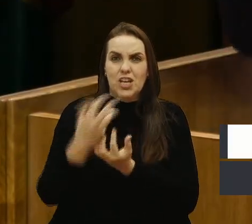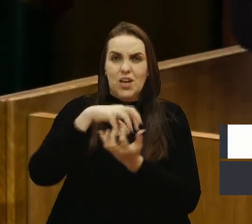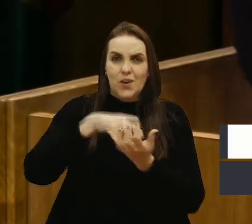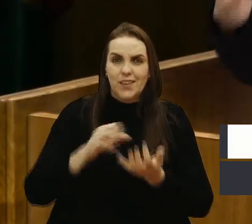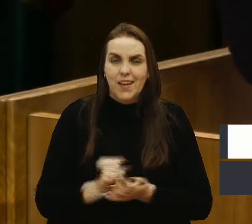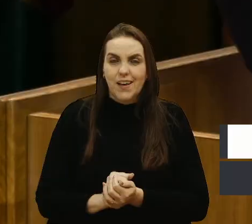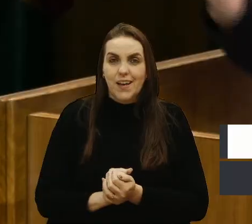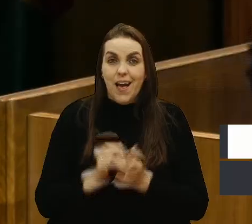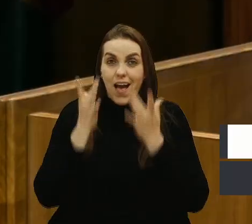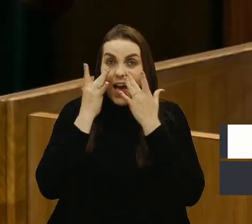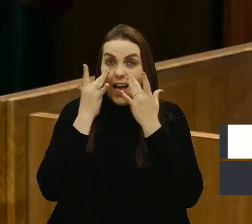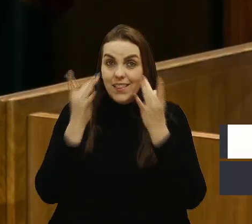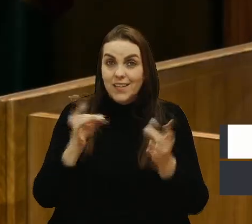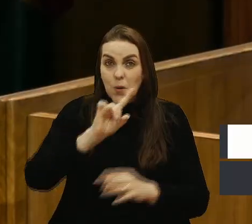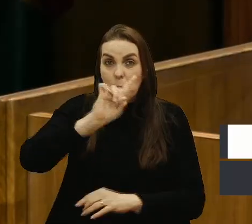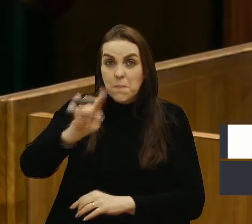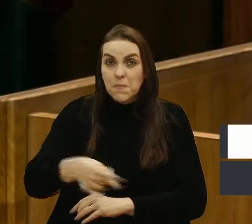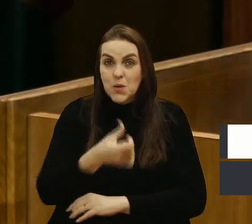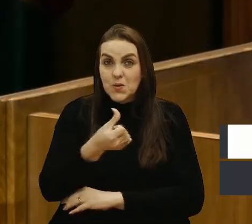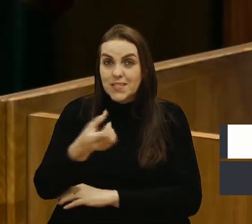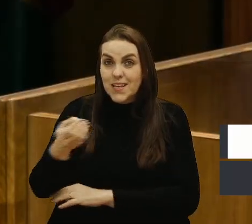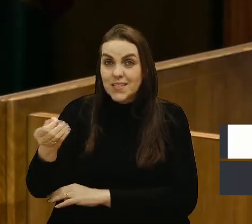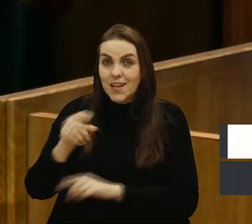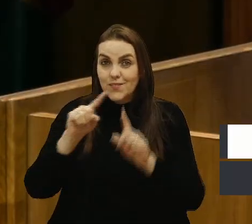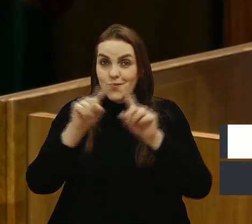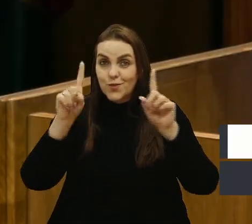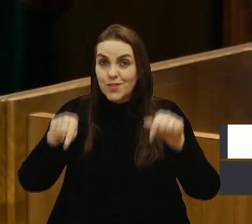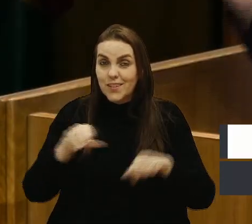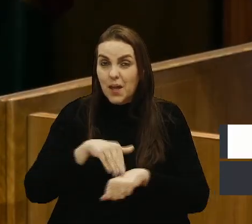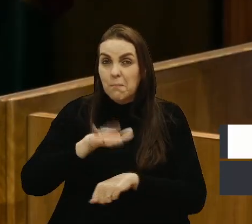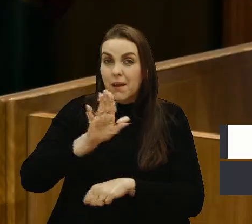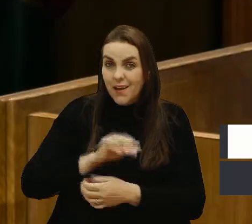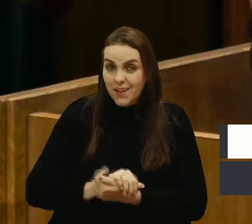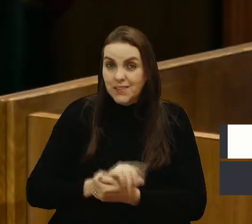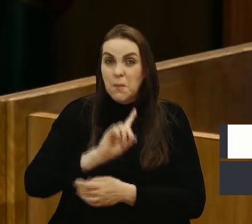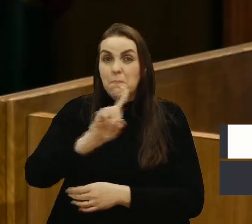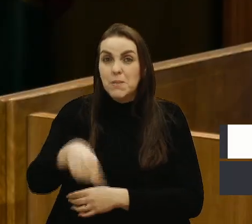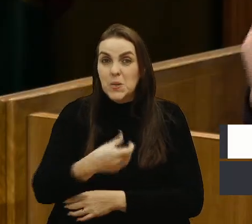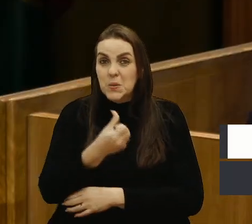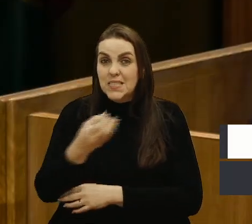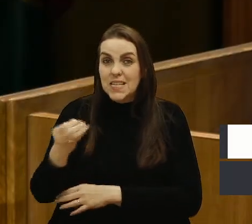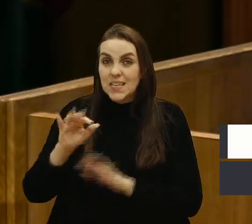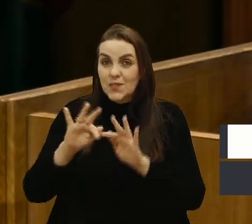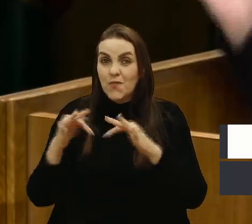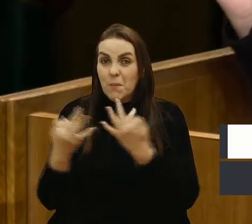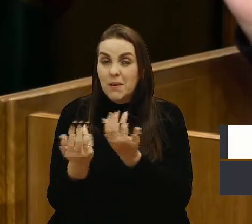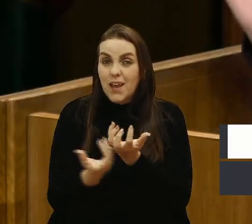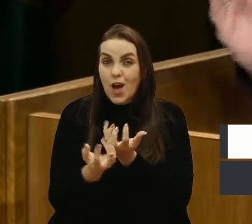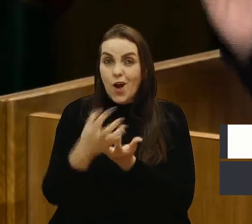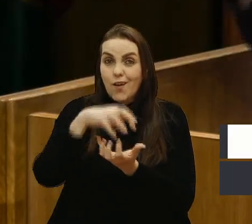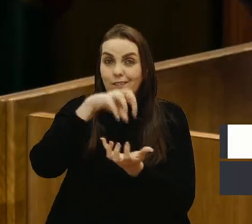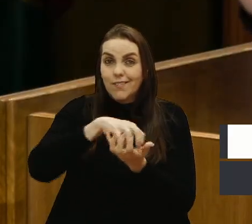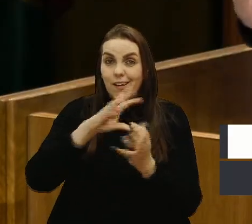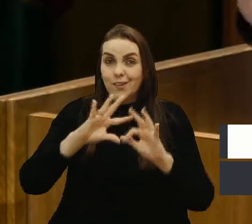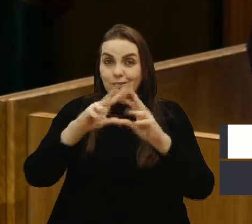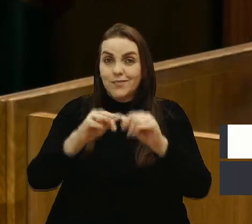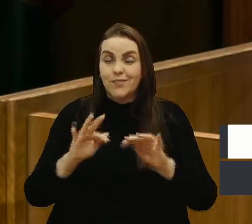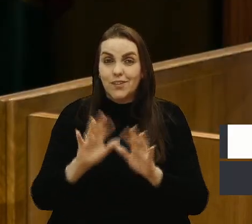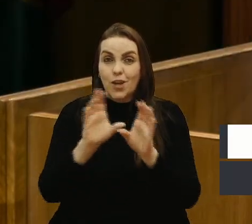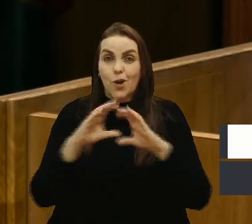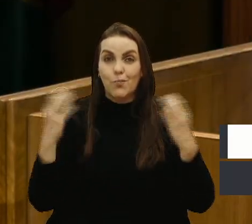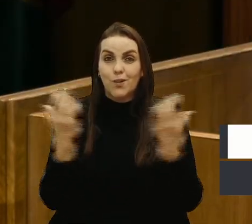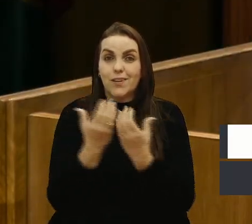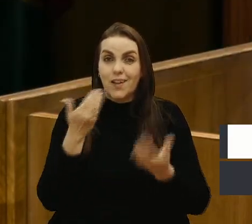de 1.600 colaboradores da Codeca, as mais de 1.600 famílias da Codeca e toda a comunidade